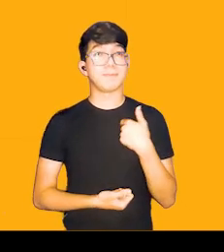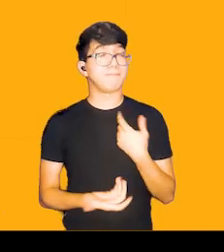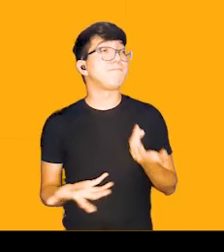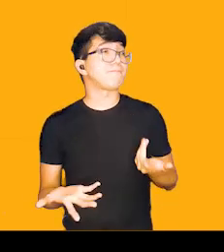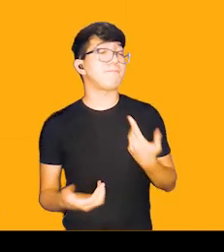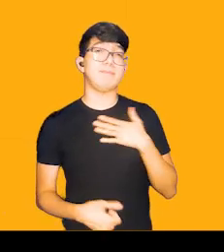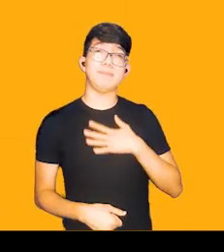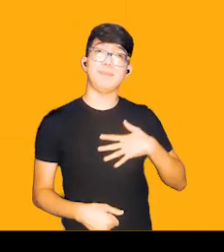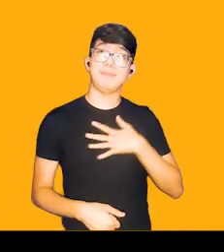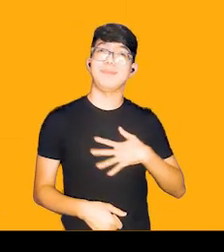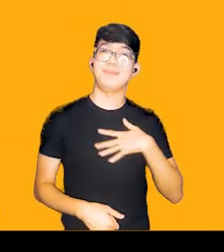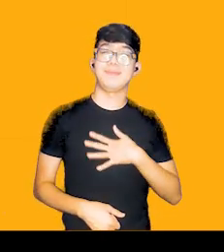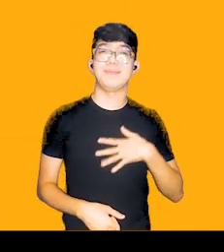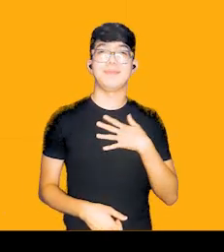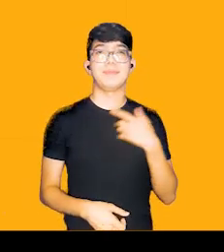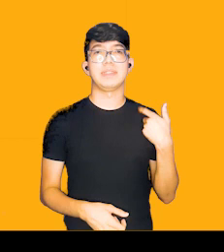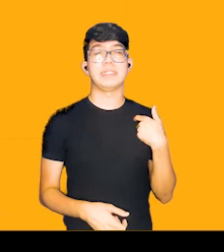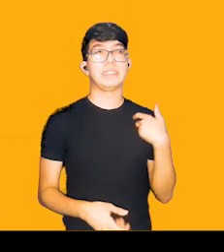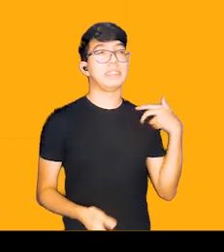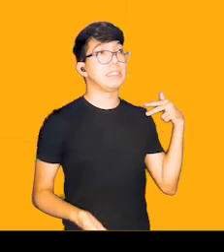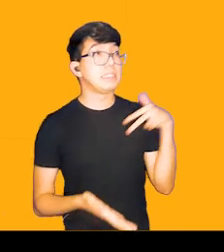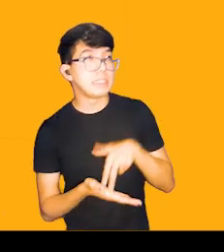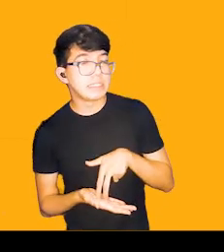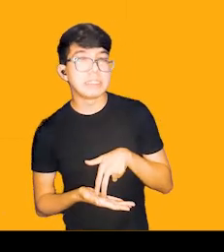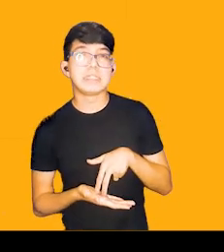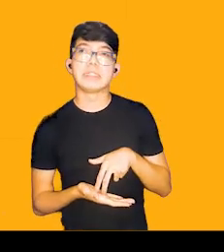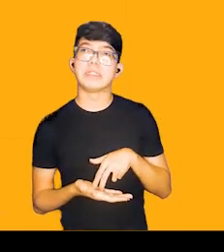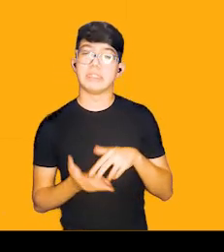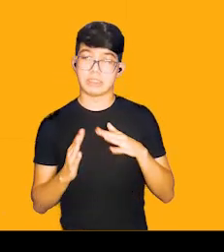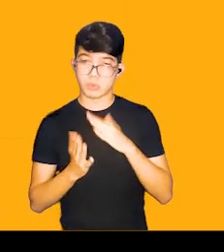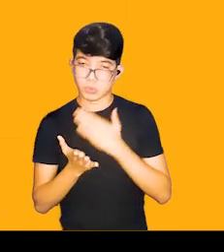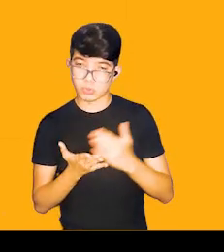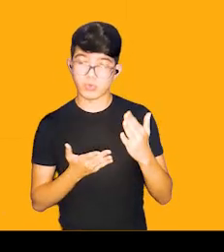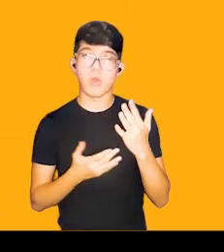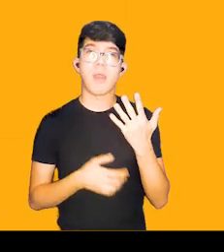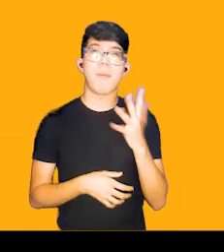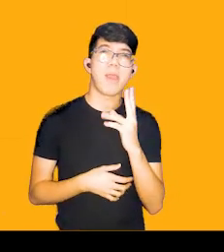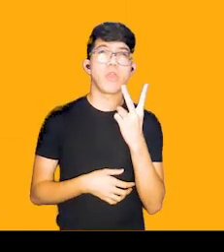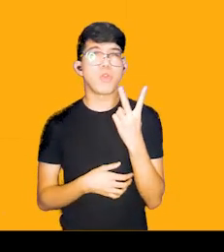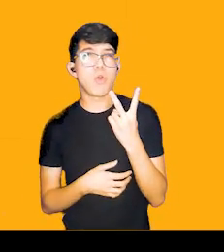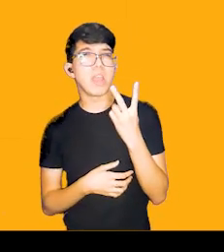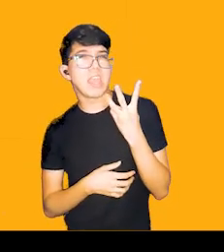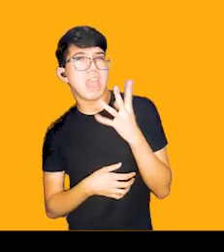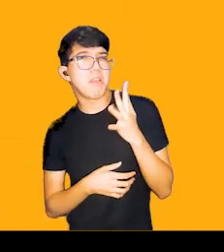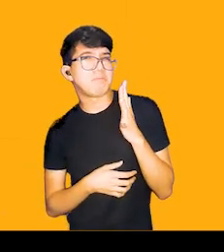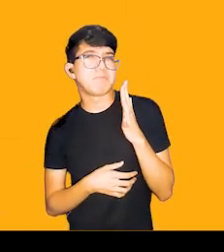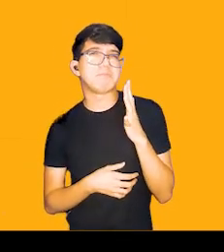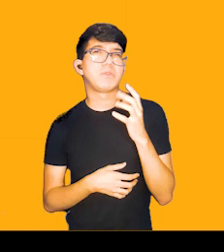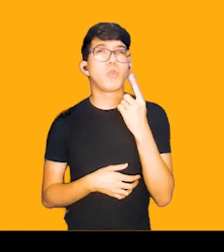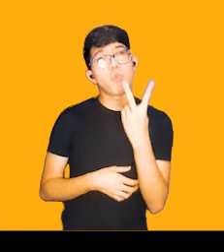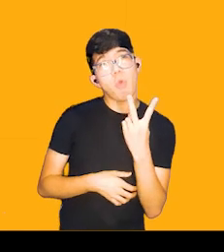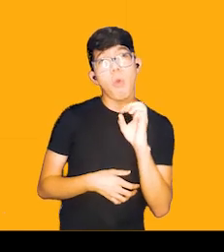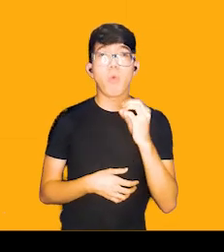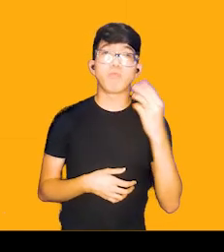de conhecer logo que cheguei, logo depois que eu cheguei, acho que 2, 3 anos depois, o seu Chico, que estava em São